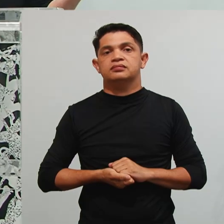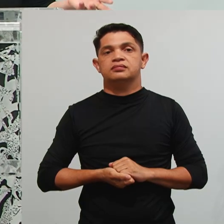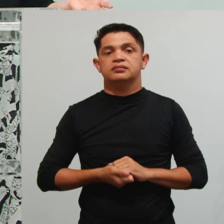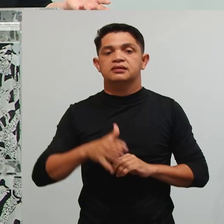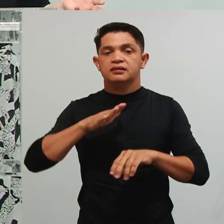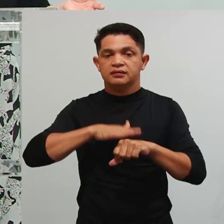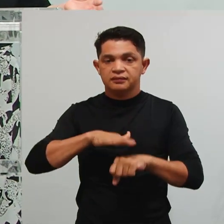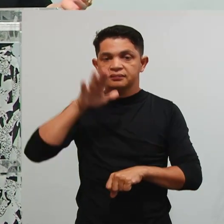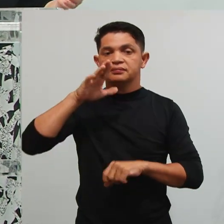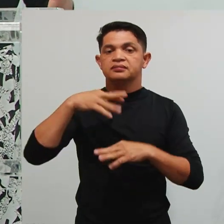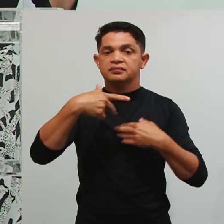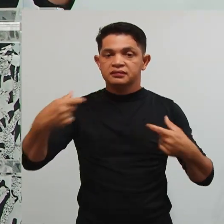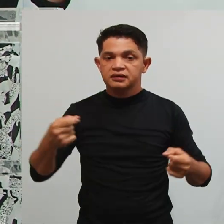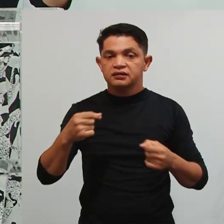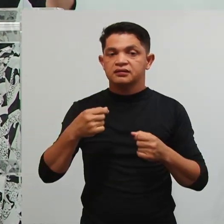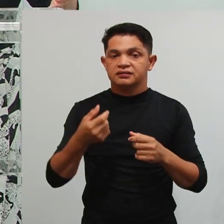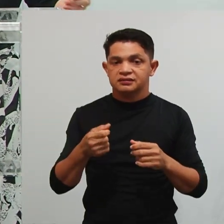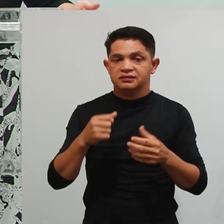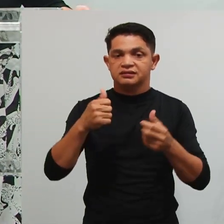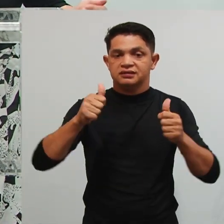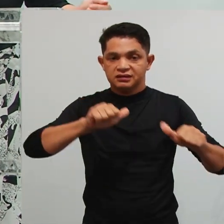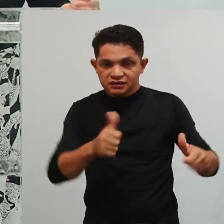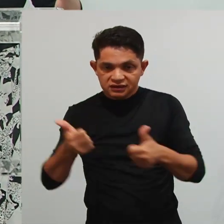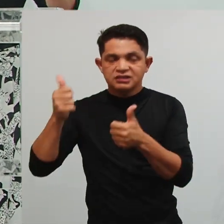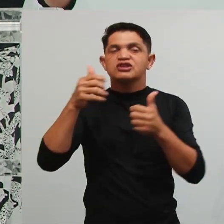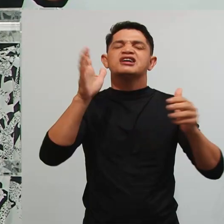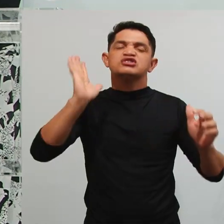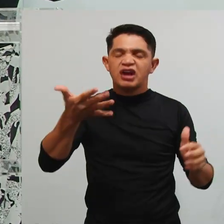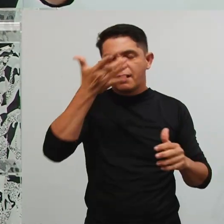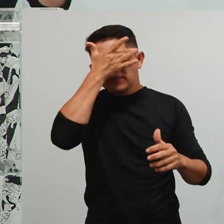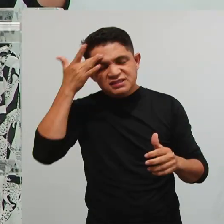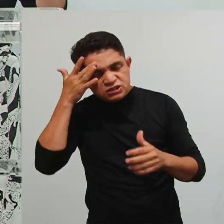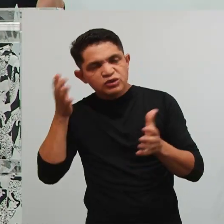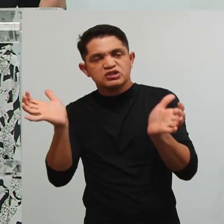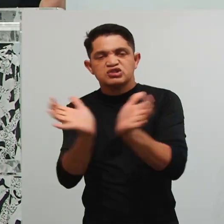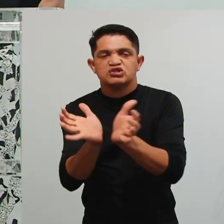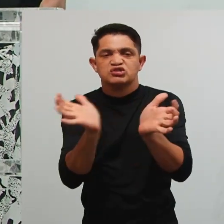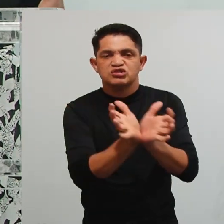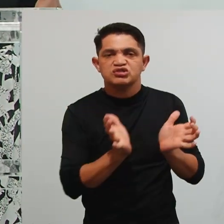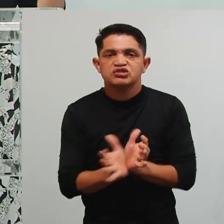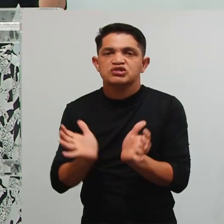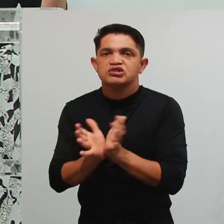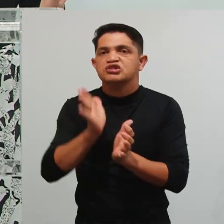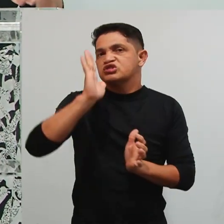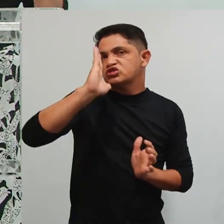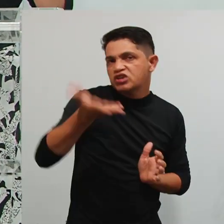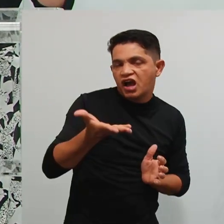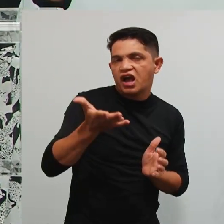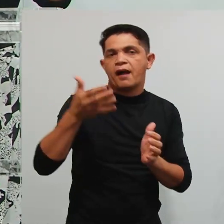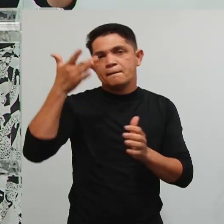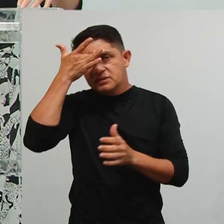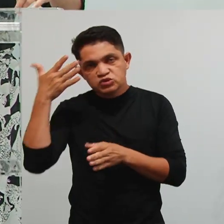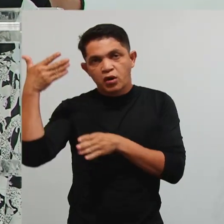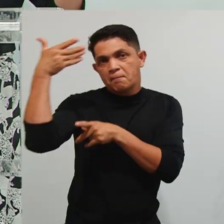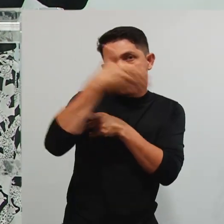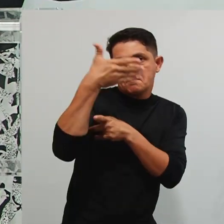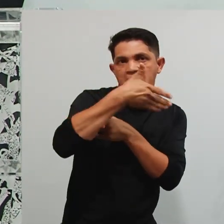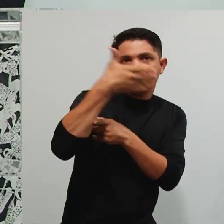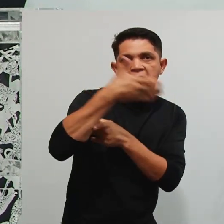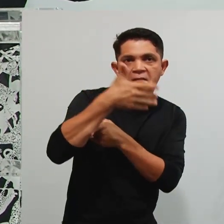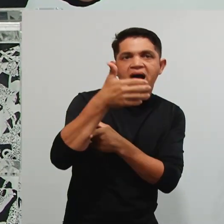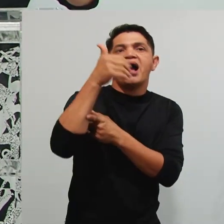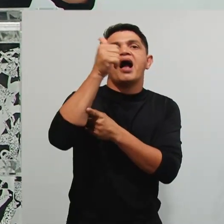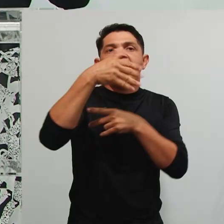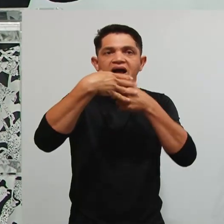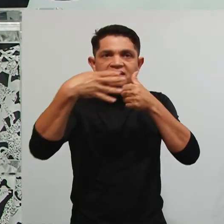mora em condomínio já foi participar de uma assembleia, né? Tem a ata lá do condomínio, com as decisões, foi